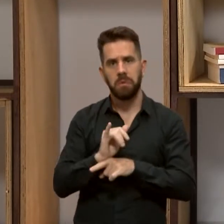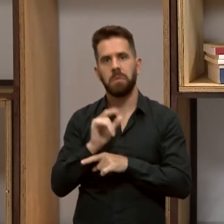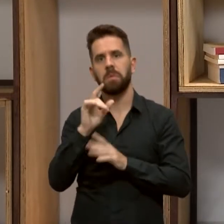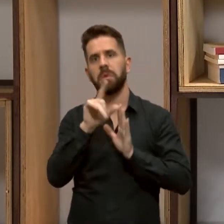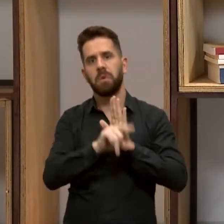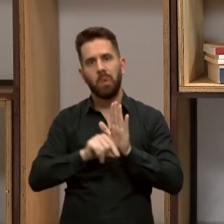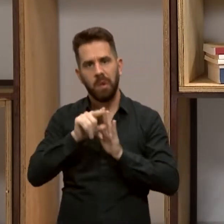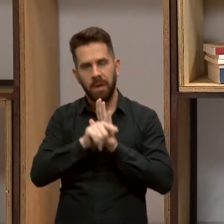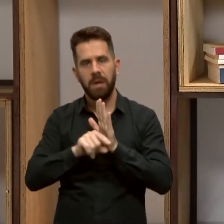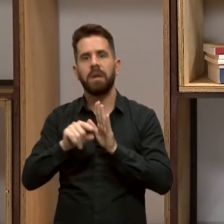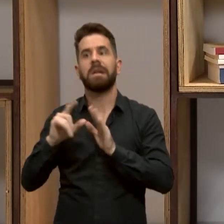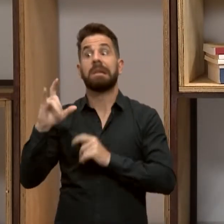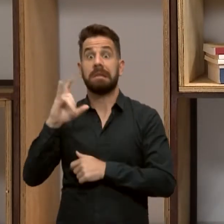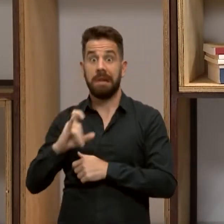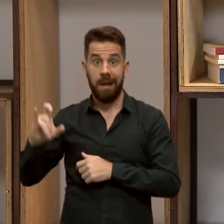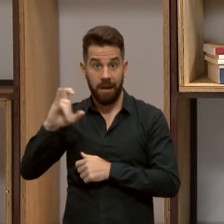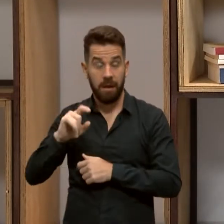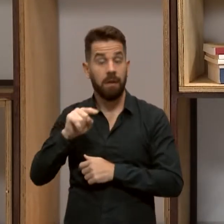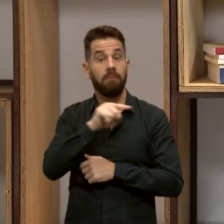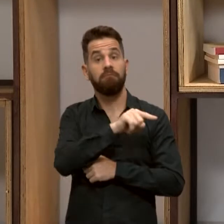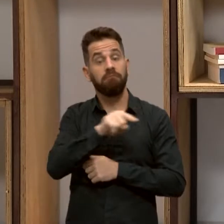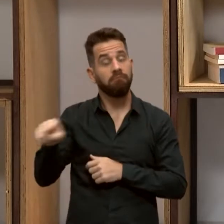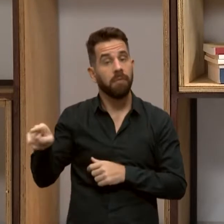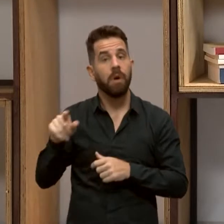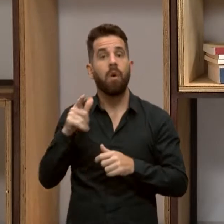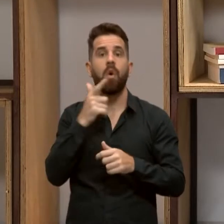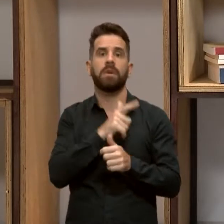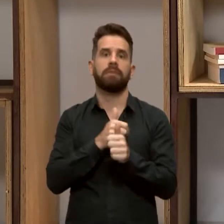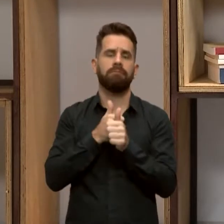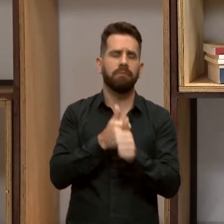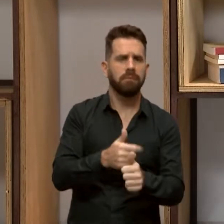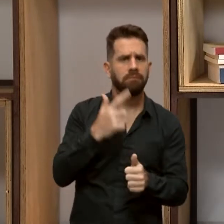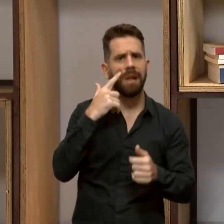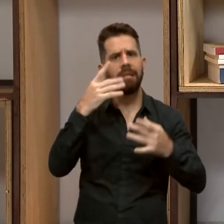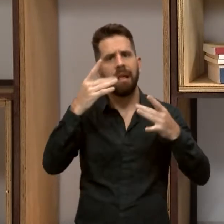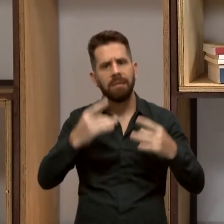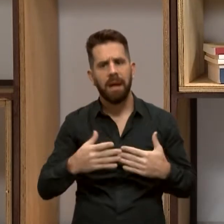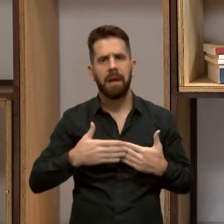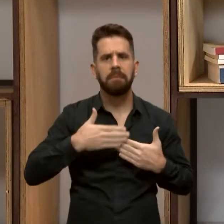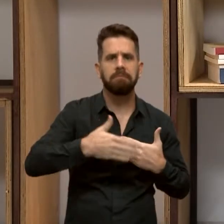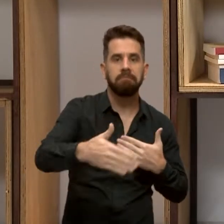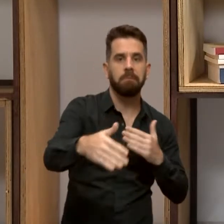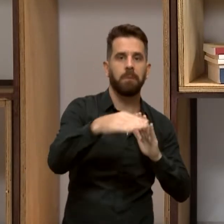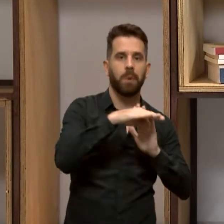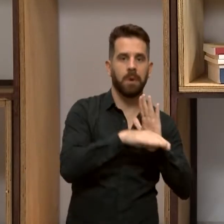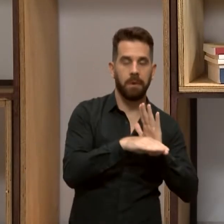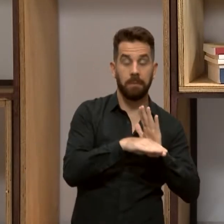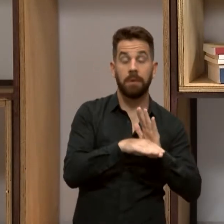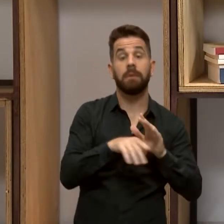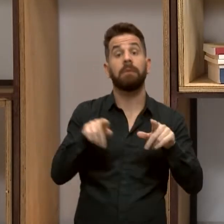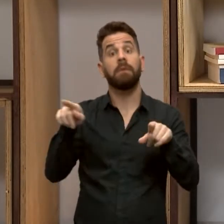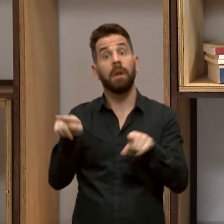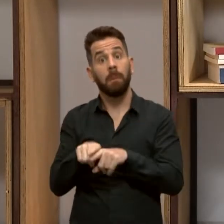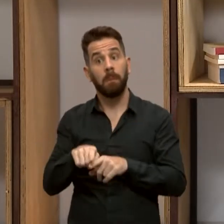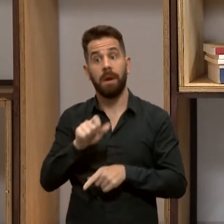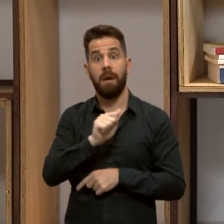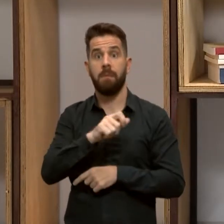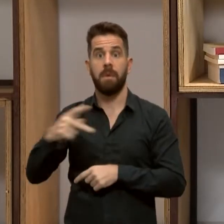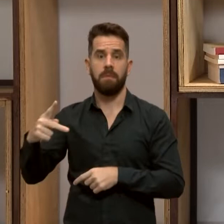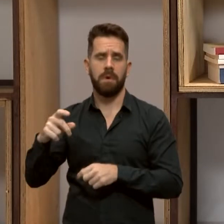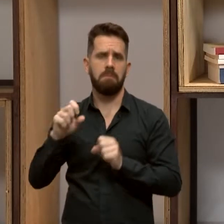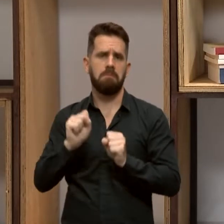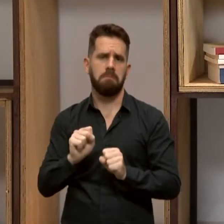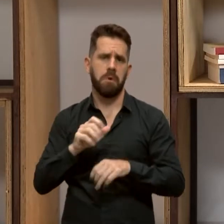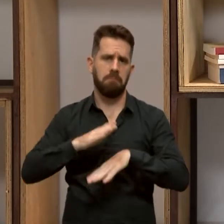gente vai produzir aqui na TV, sobre o que a gente vai falar. E tem também o nosso aplicativo, que você baixa na Play Store, ou então